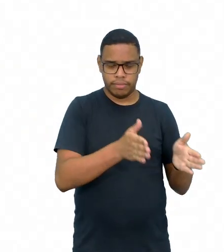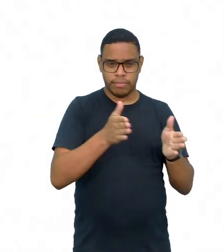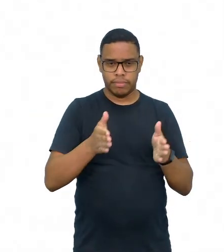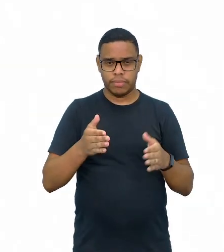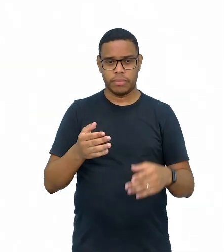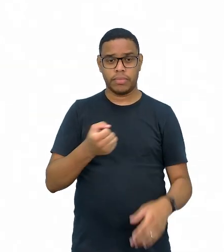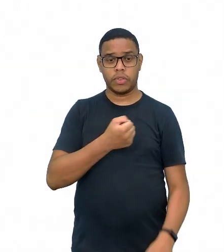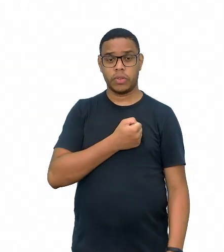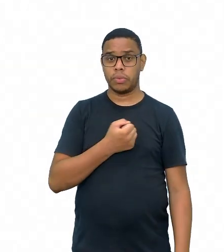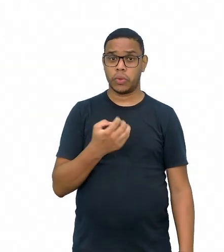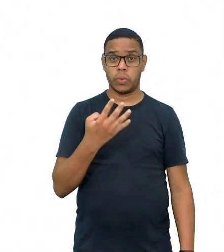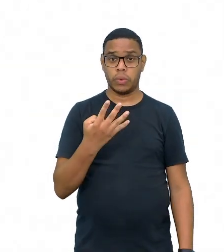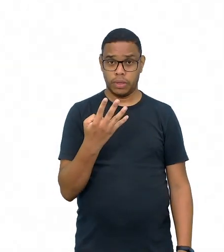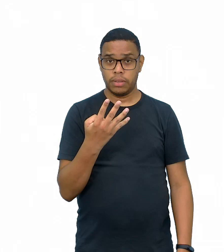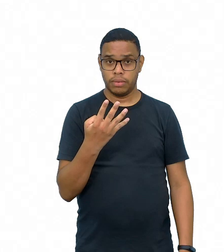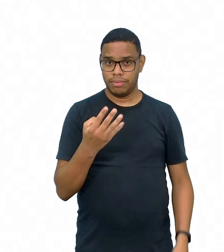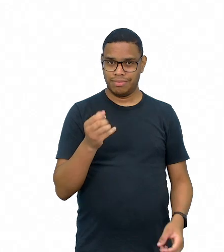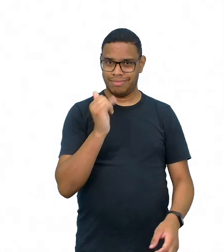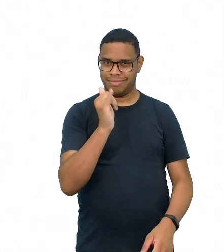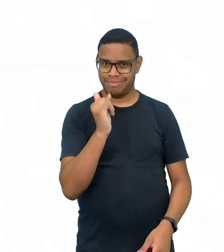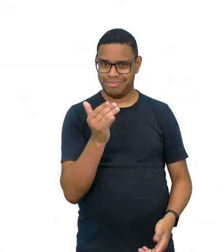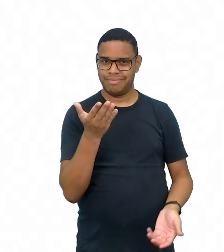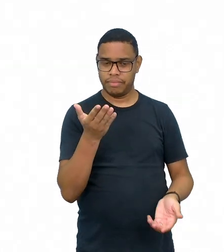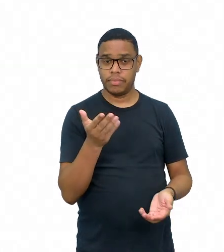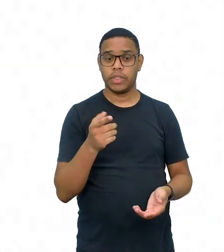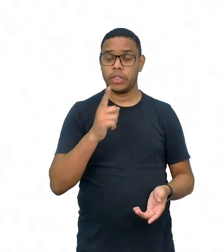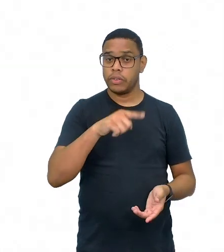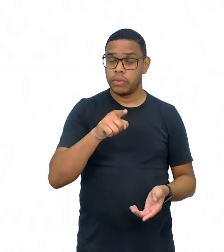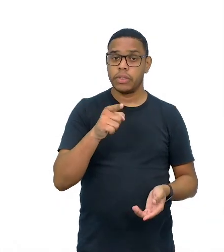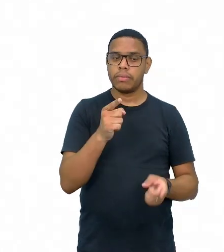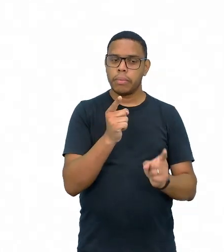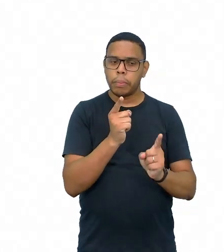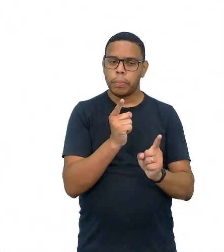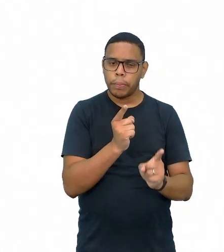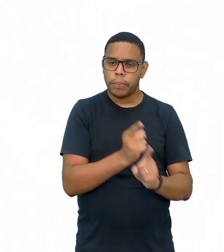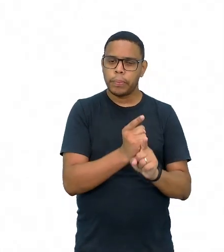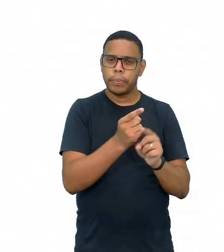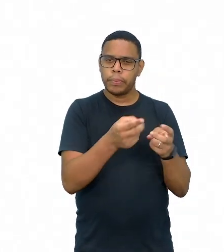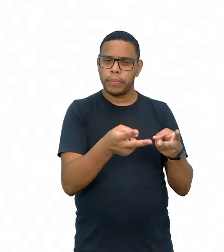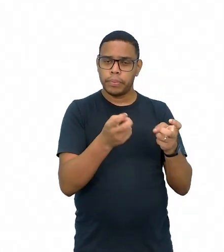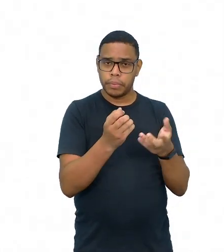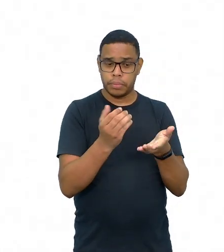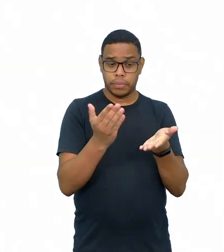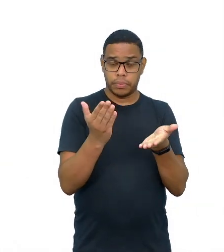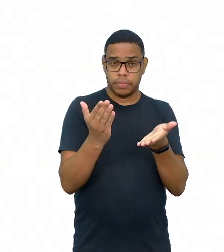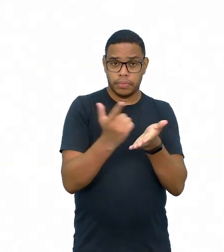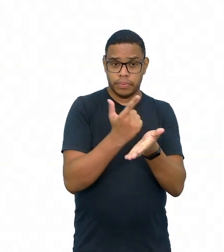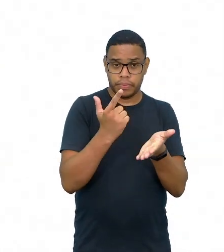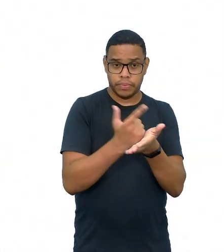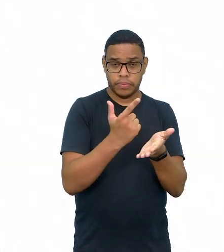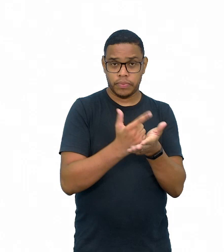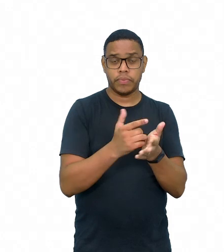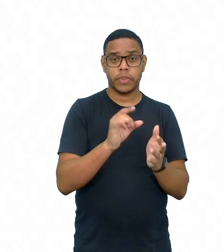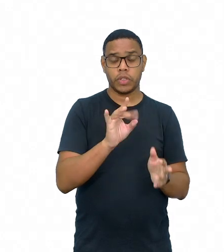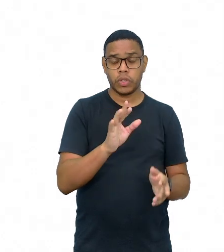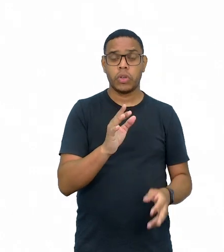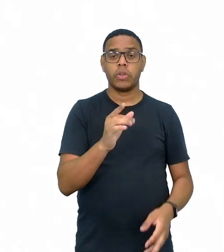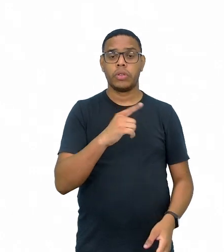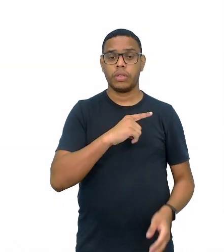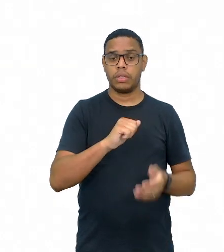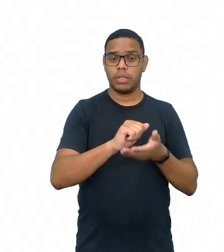4, né, aquilo que eu falei, vocês vão encontrar no caderno apenas a